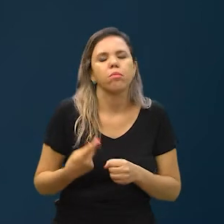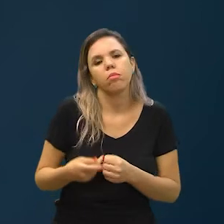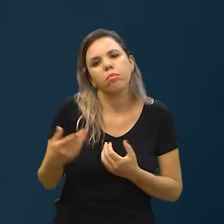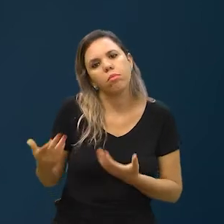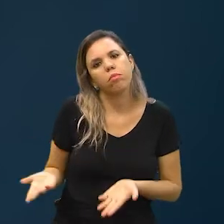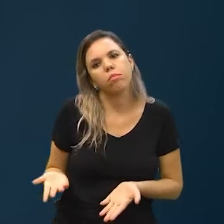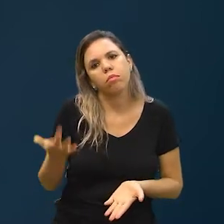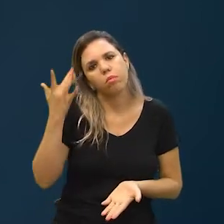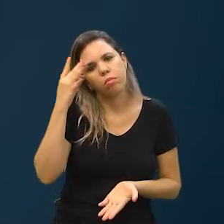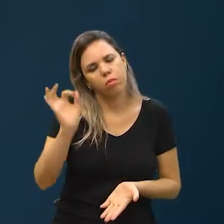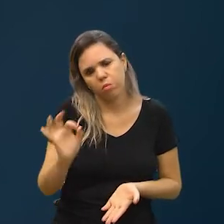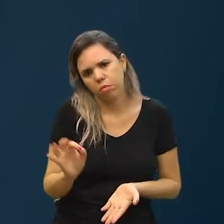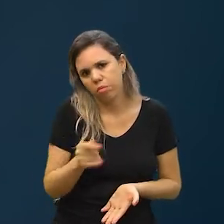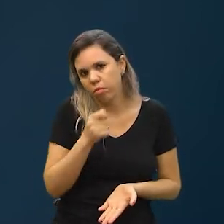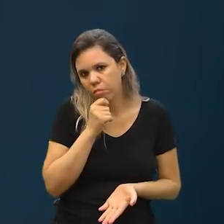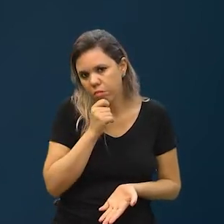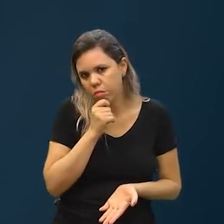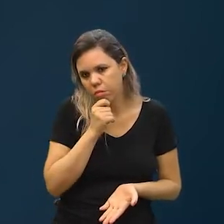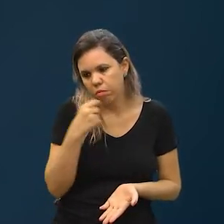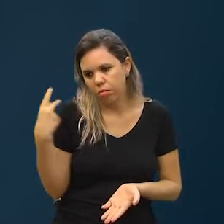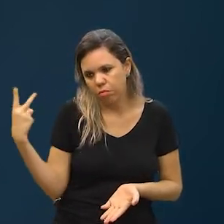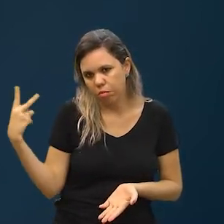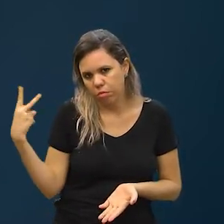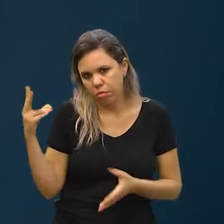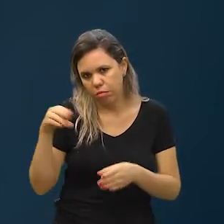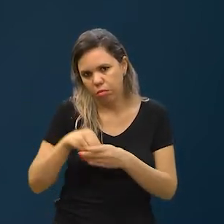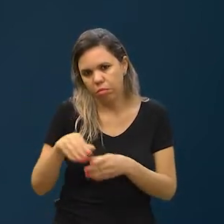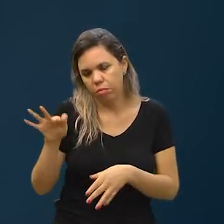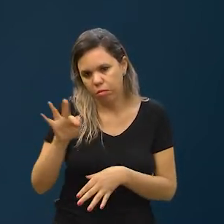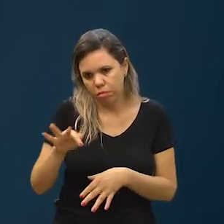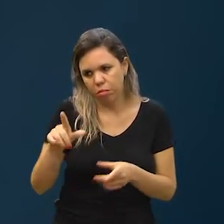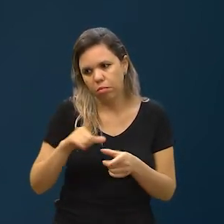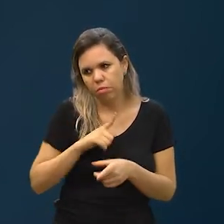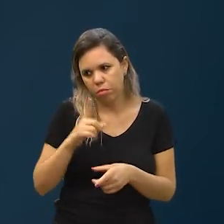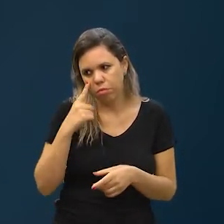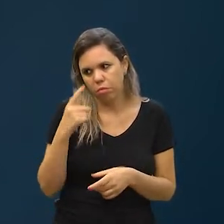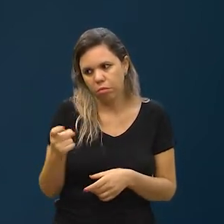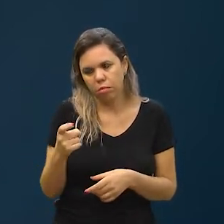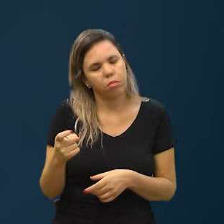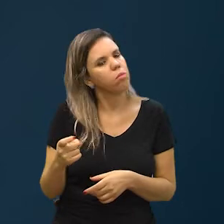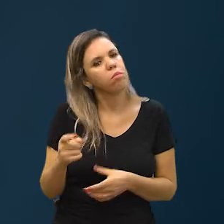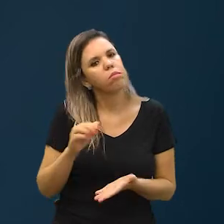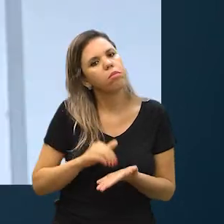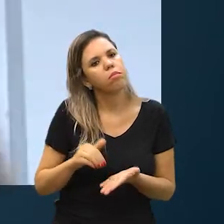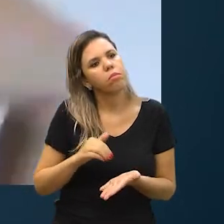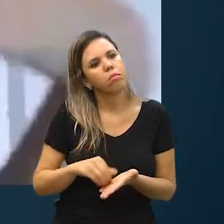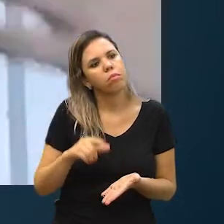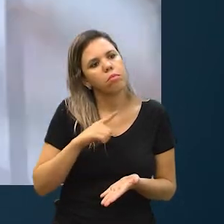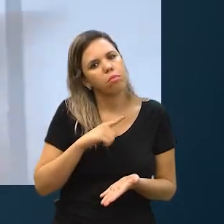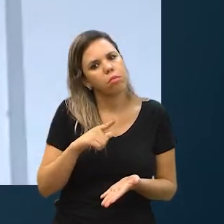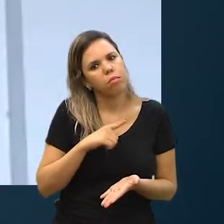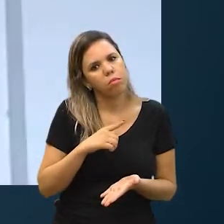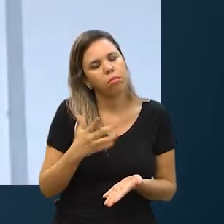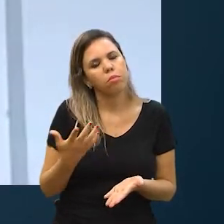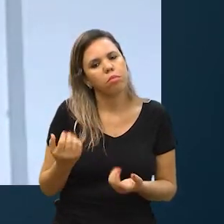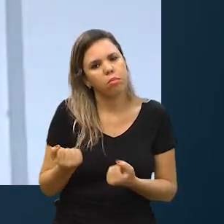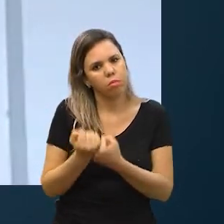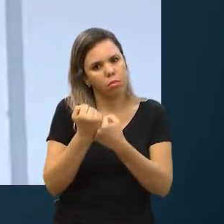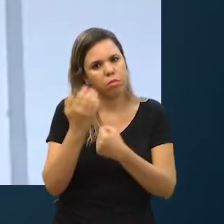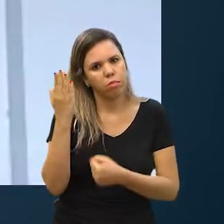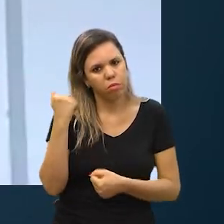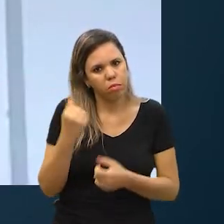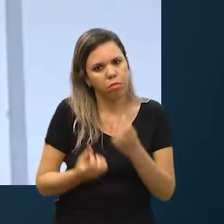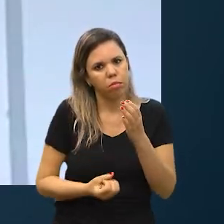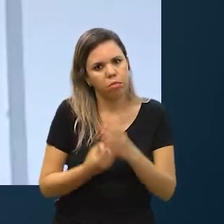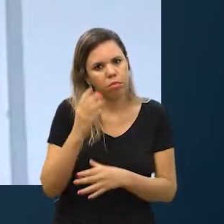produtos, a gente não sabia muito bem o que. Isso é algo que eu e o Rafael, desde a faculdade, a gente sempre teve esse interesse. E o escritório tinha todo o know-how e eles sabiam